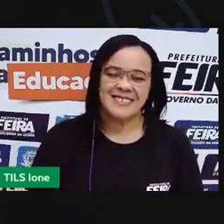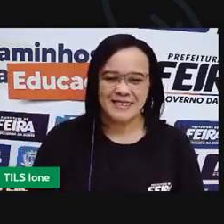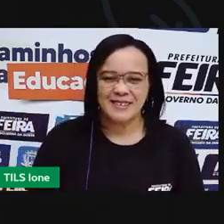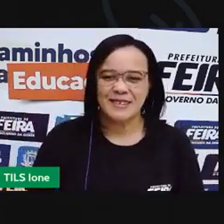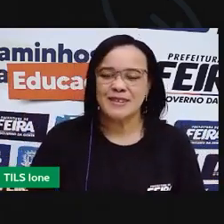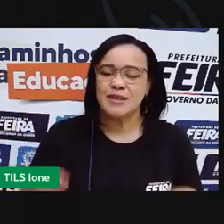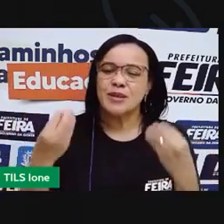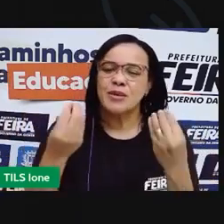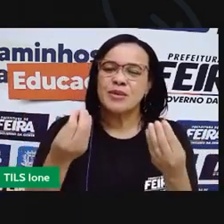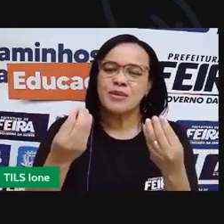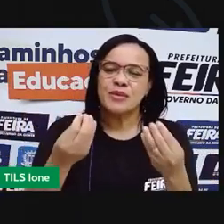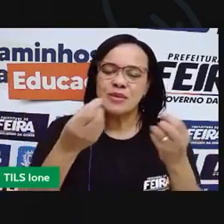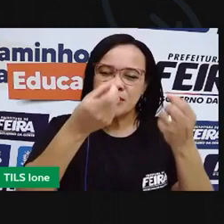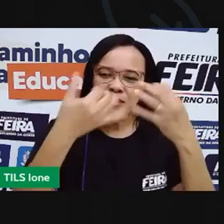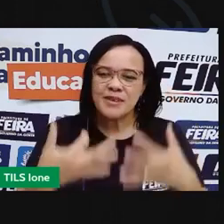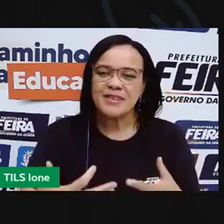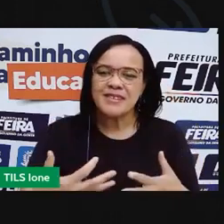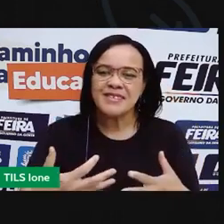Conta aqui para mim.